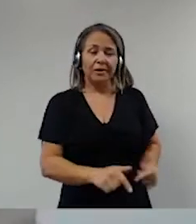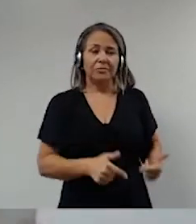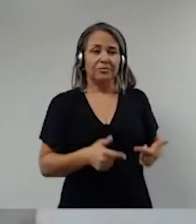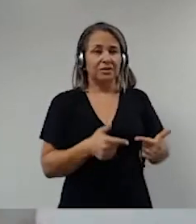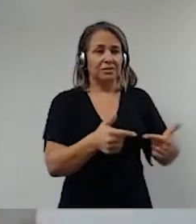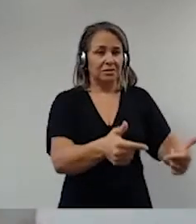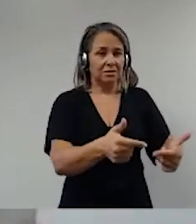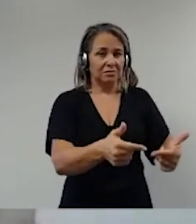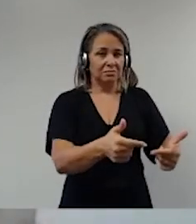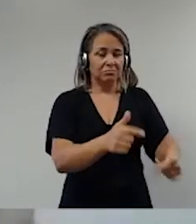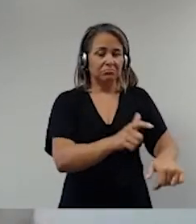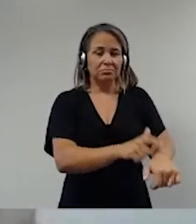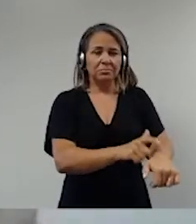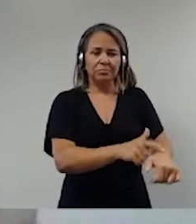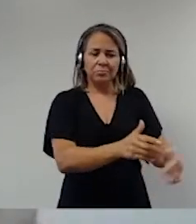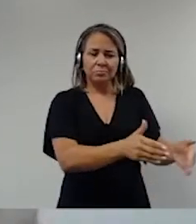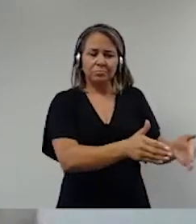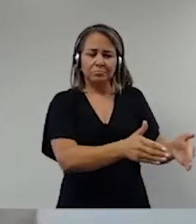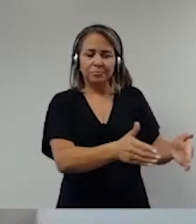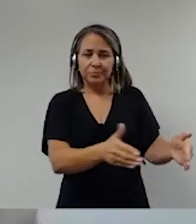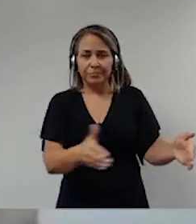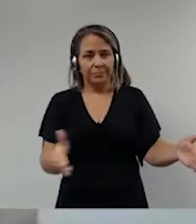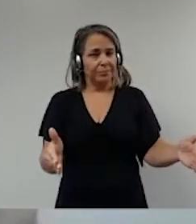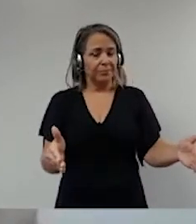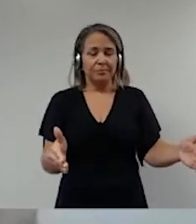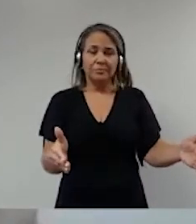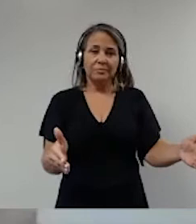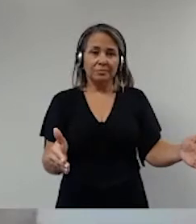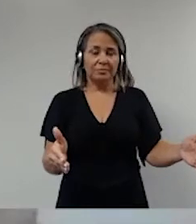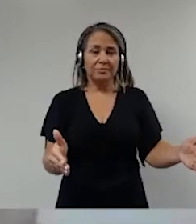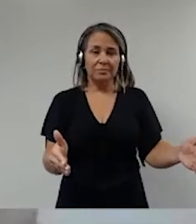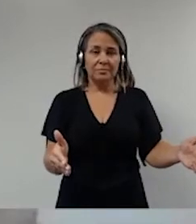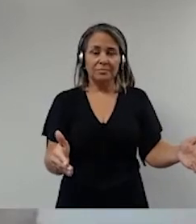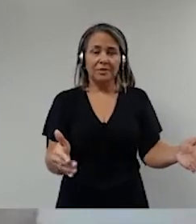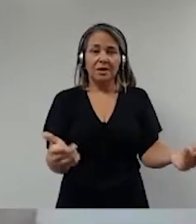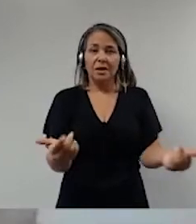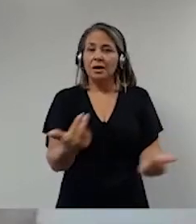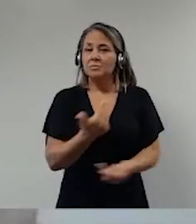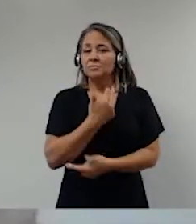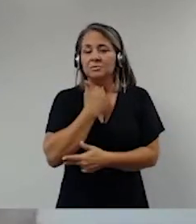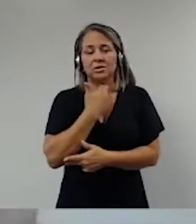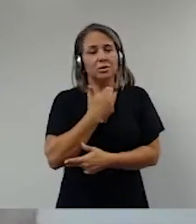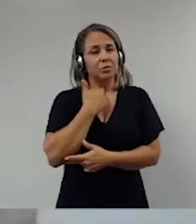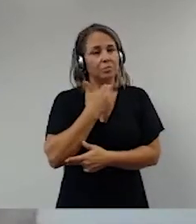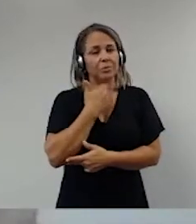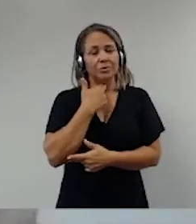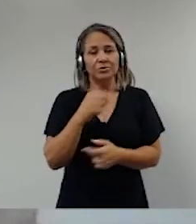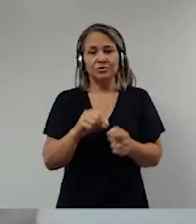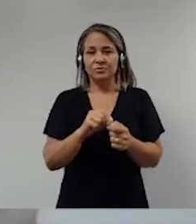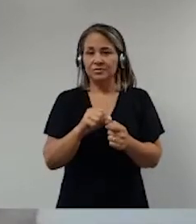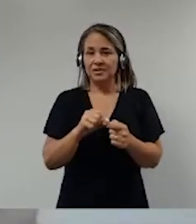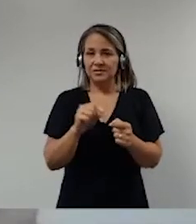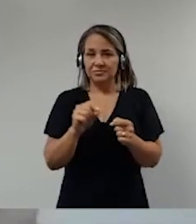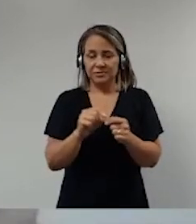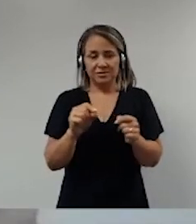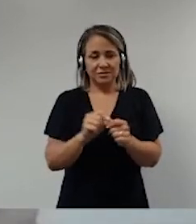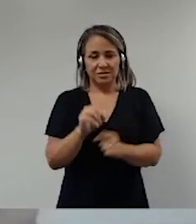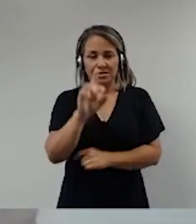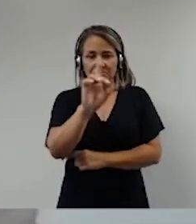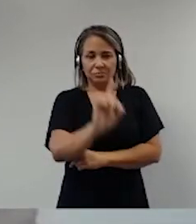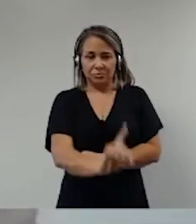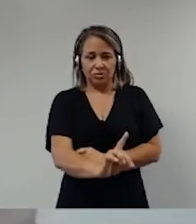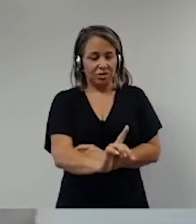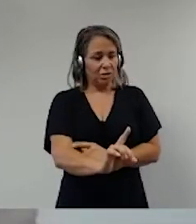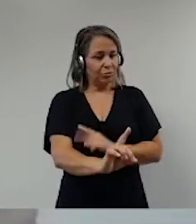uma situação na qual ele não pode exercer direitos